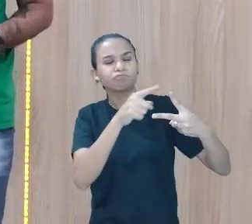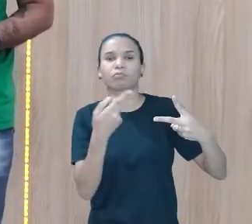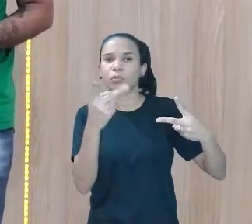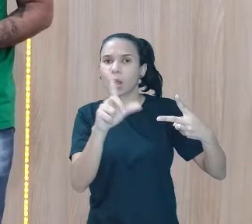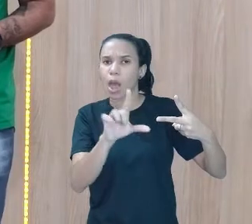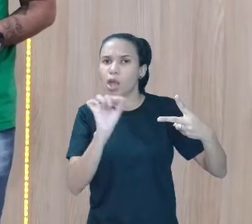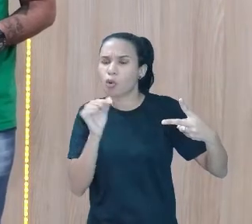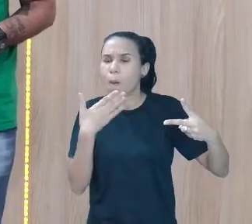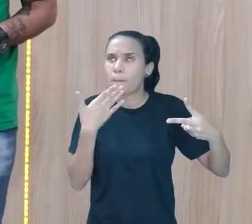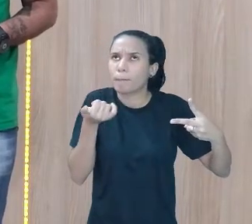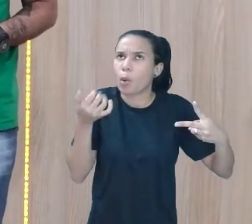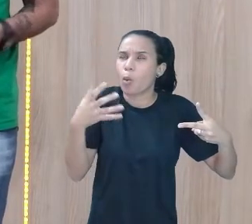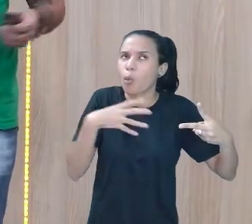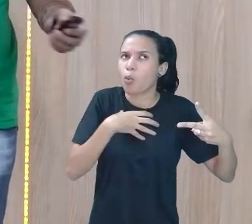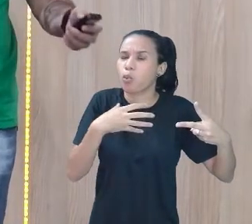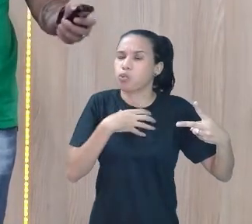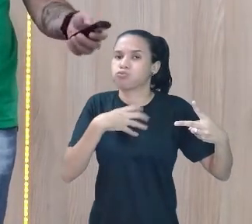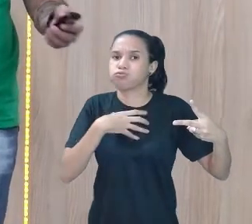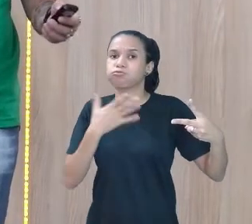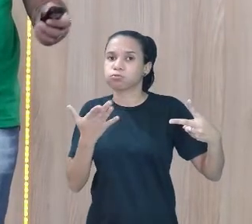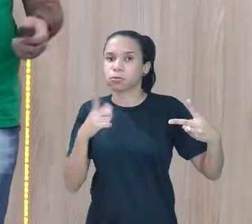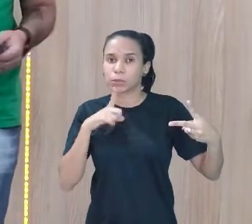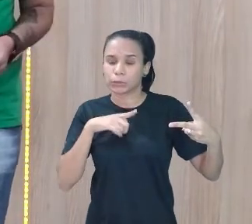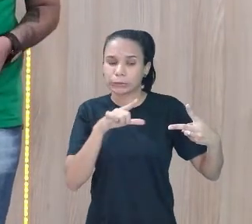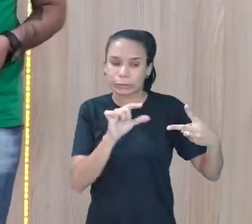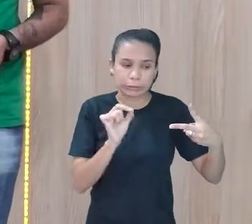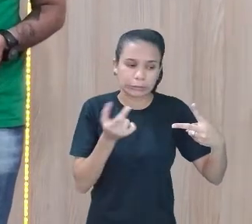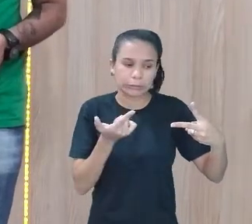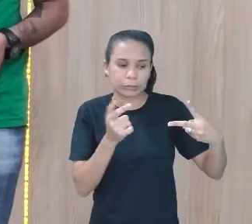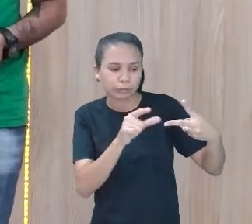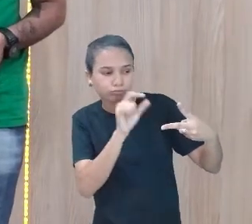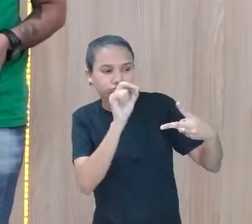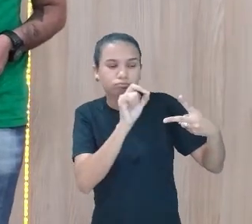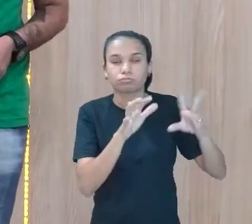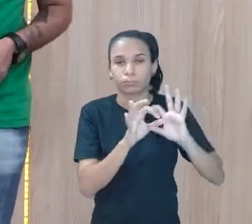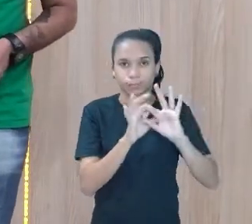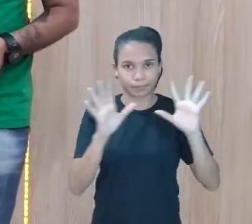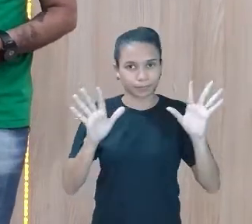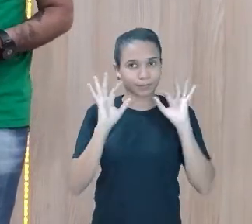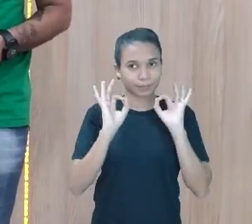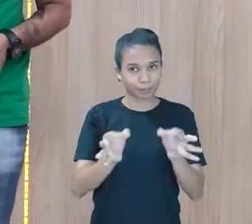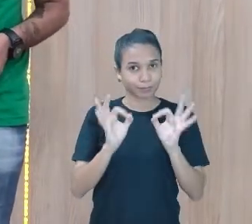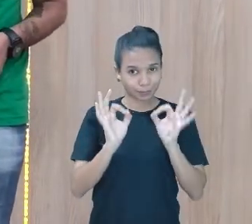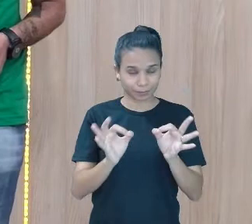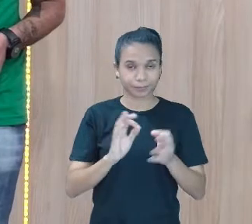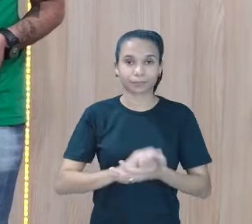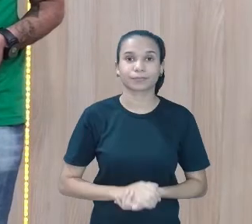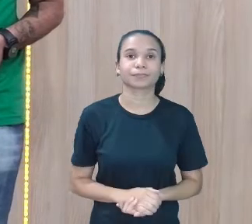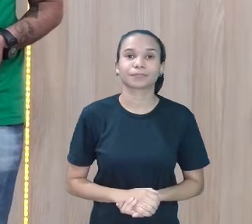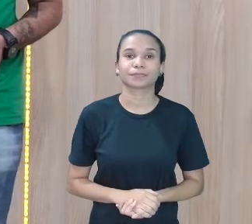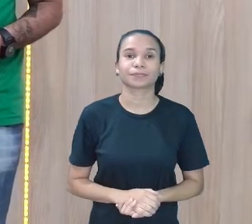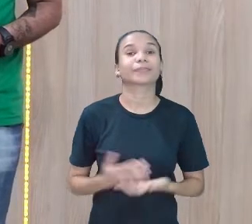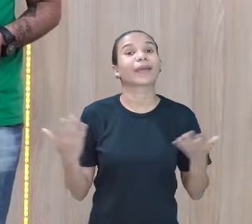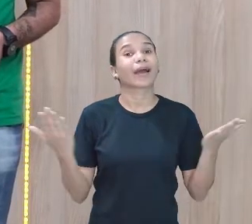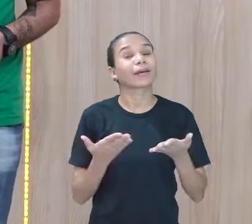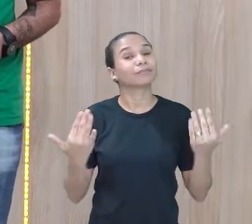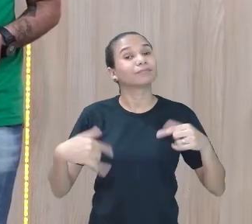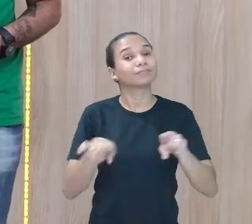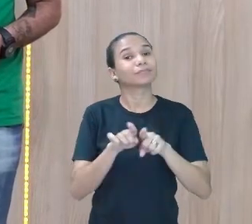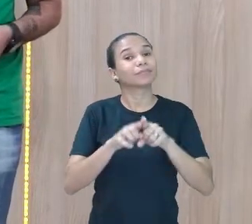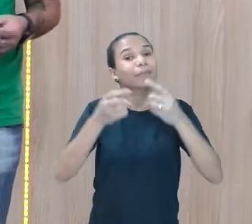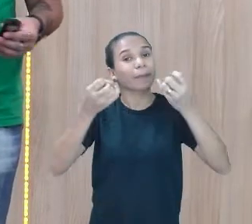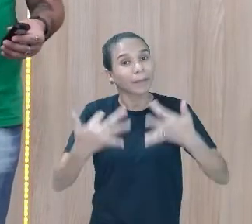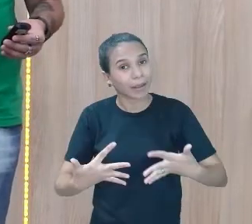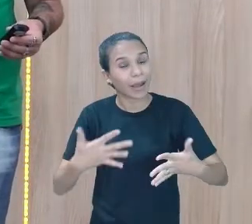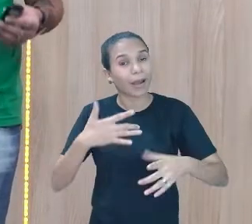lá você como o responsável para fazer o julgamento de qual técnica você acha mais adequada, tá certo? Mas eu